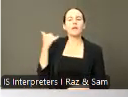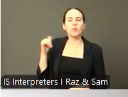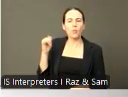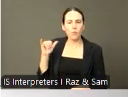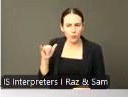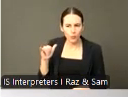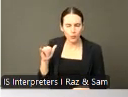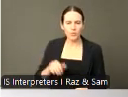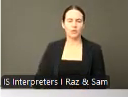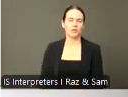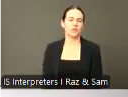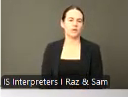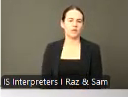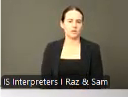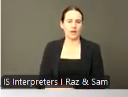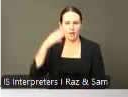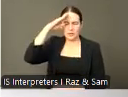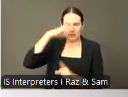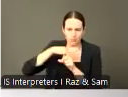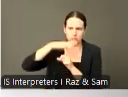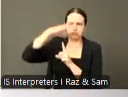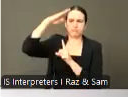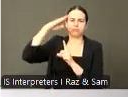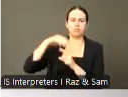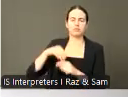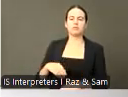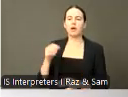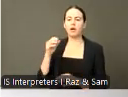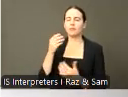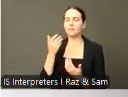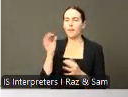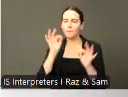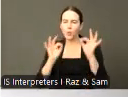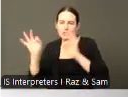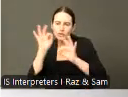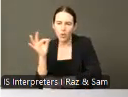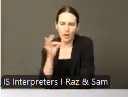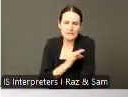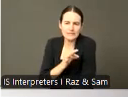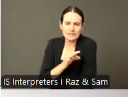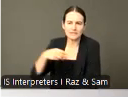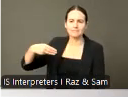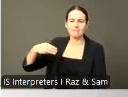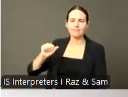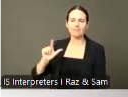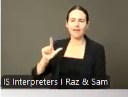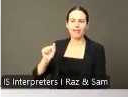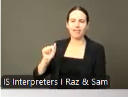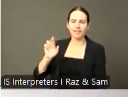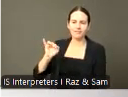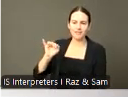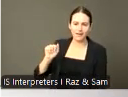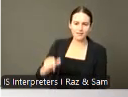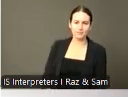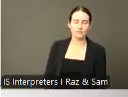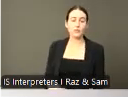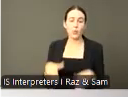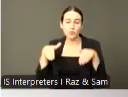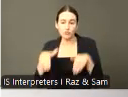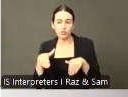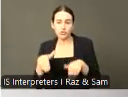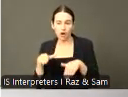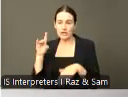ver aqui, e tudo que se dissemina pelos poliomielite, rábia transmitida pelos cachorros,